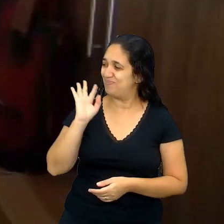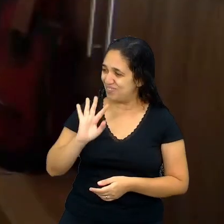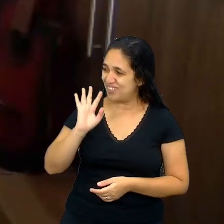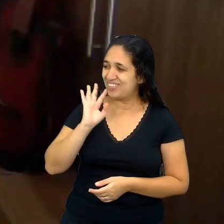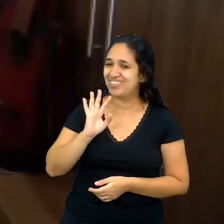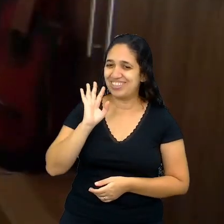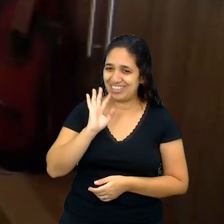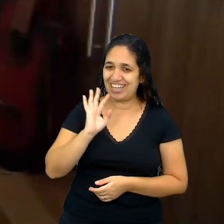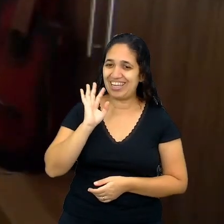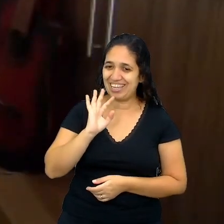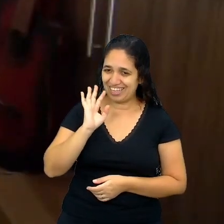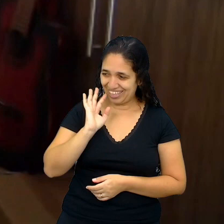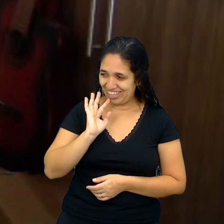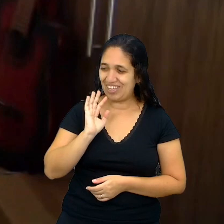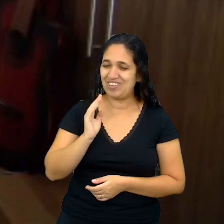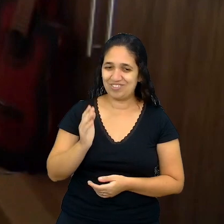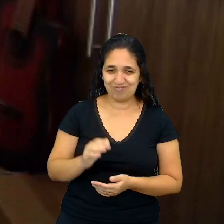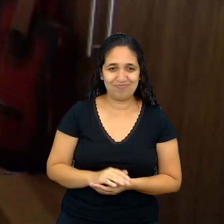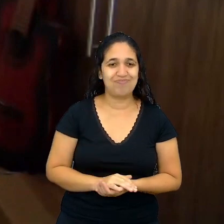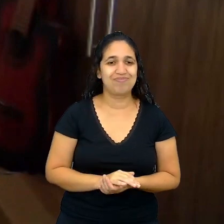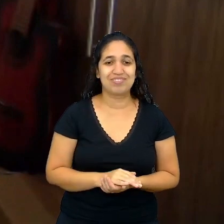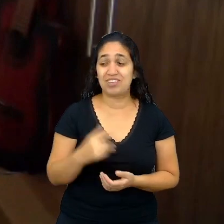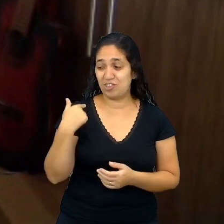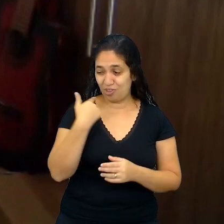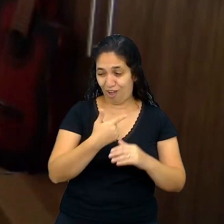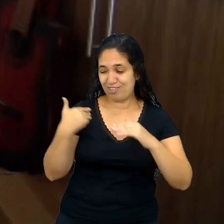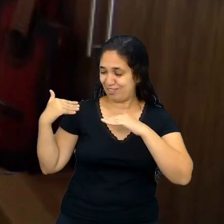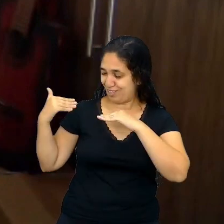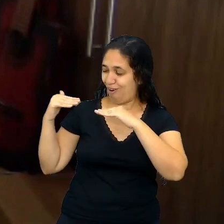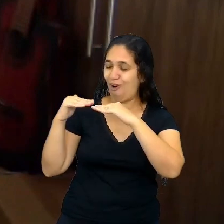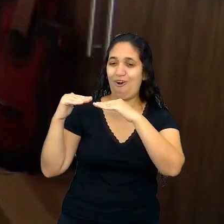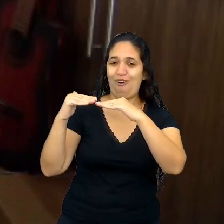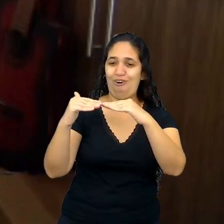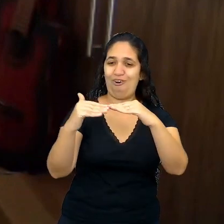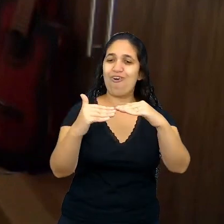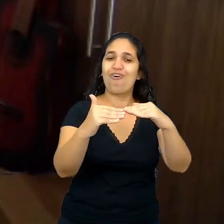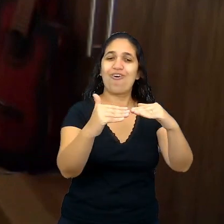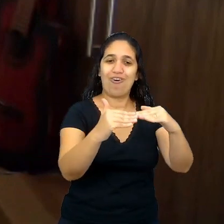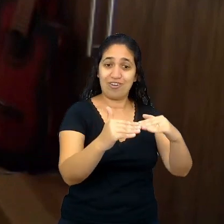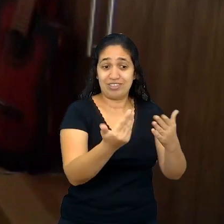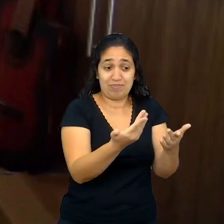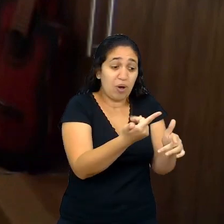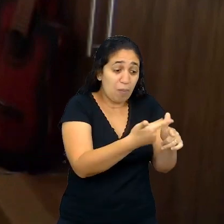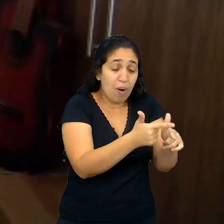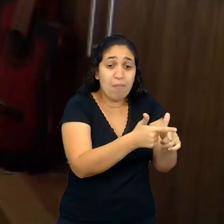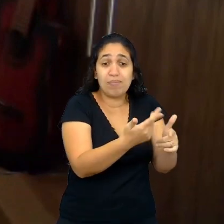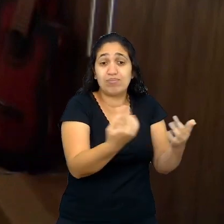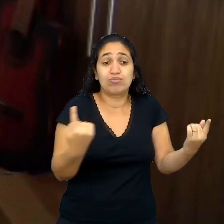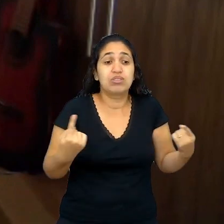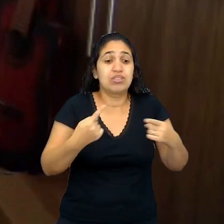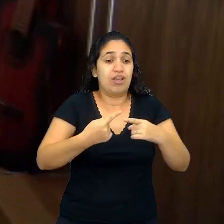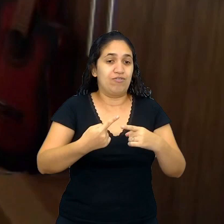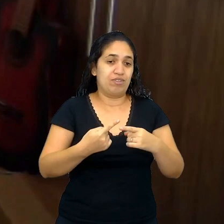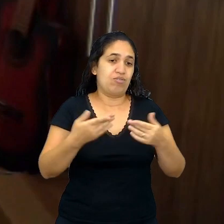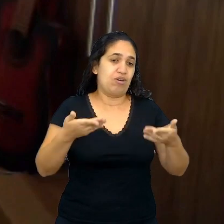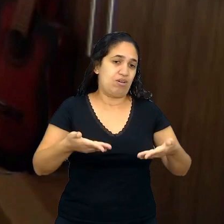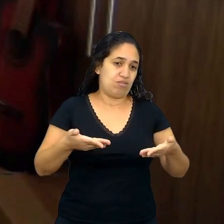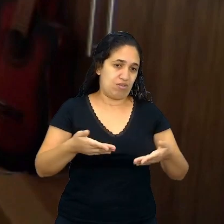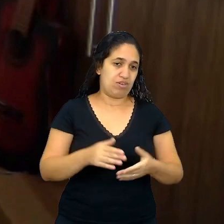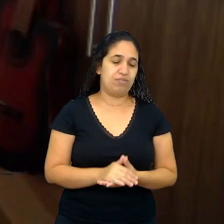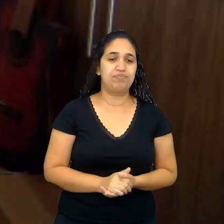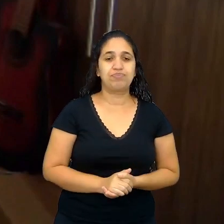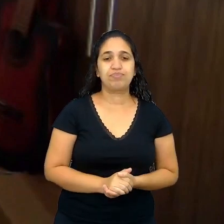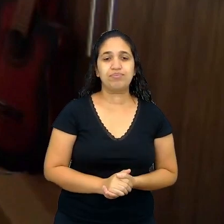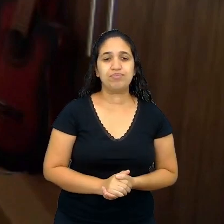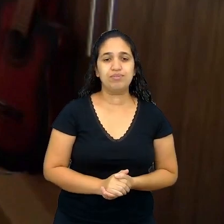aí na mesma página com relação à visão que a gente tem e do problema, né, do desafio que a gente enfrenta aí